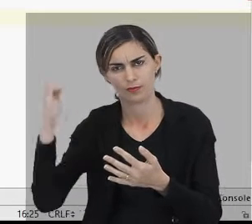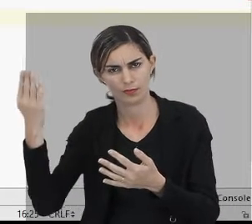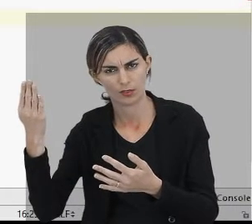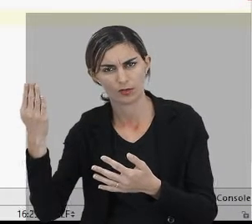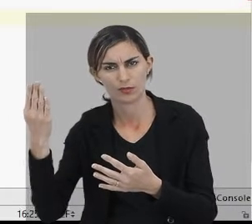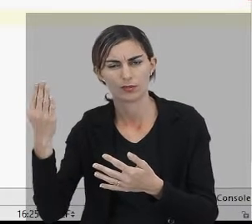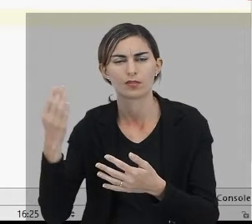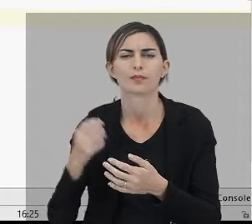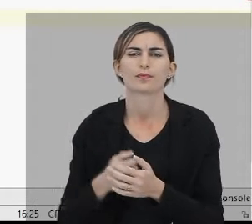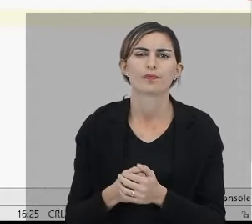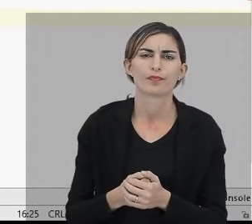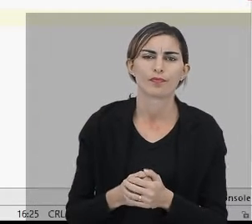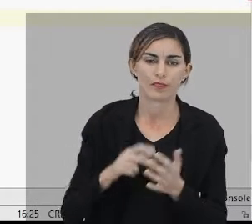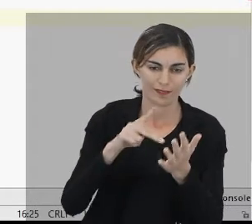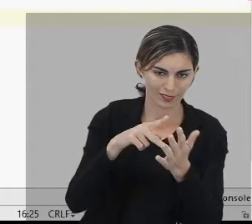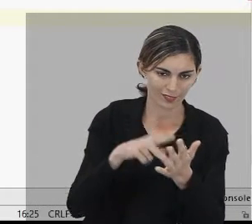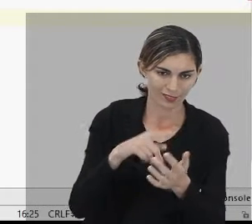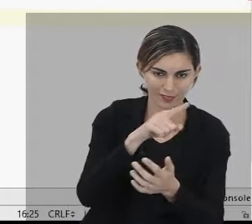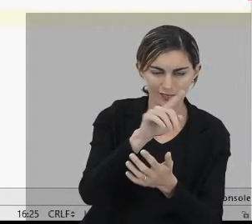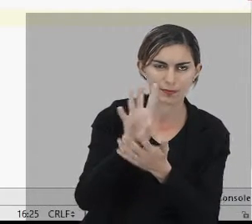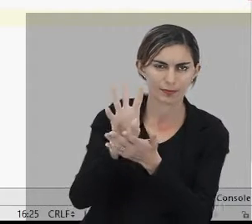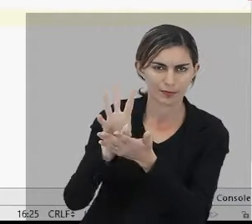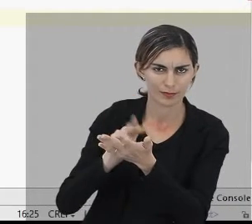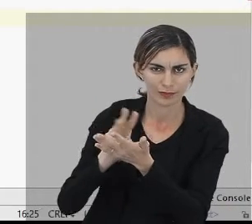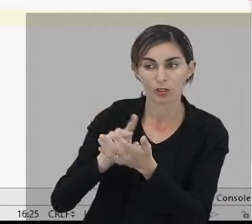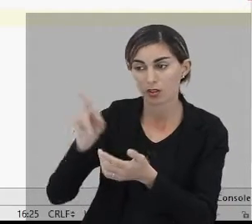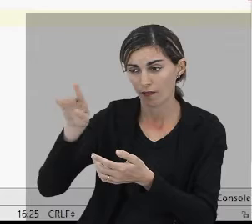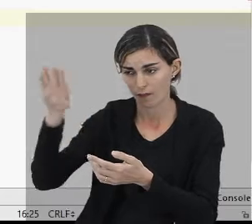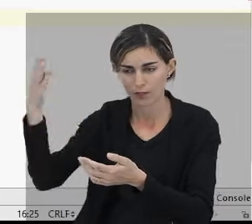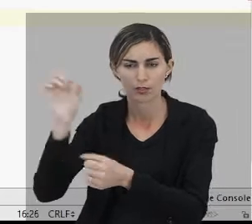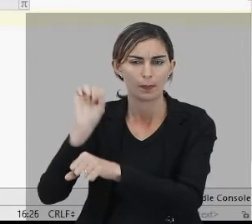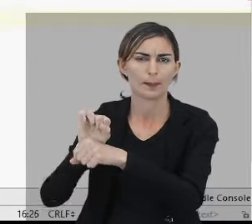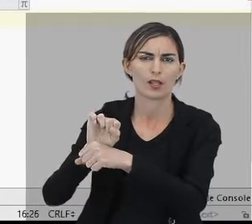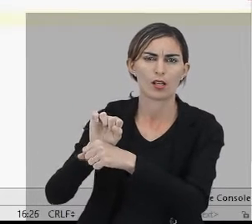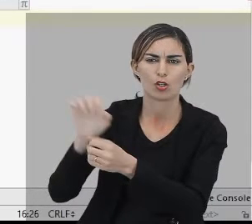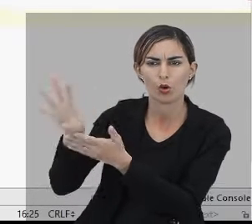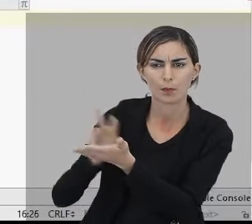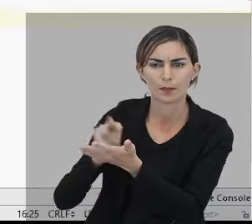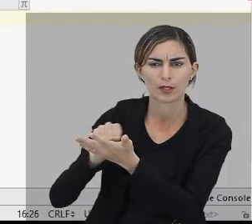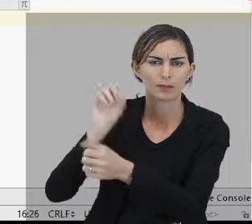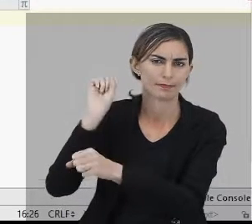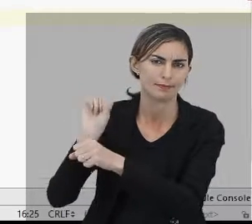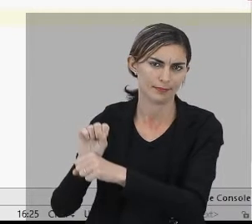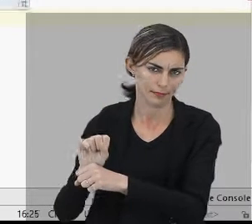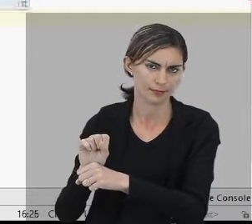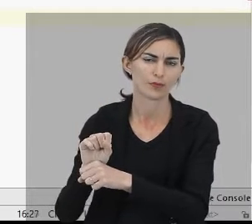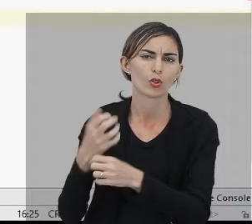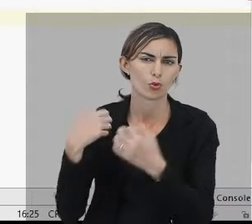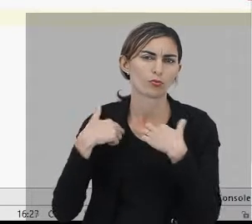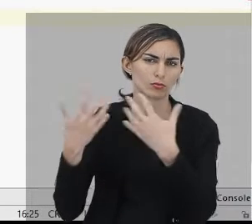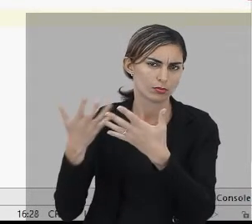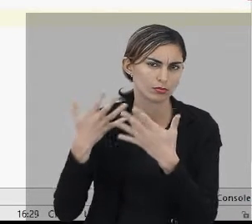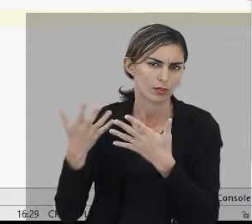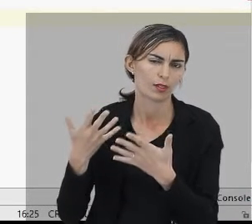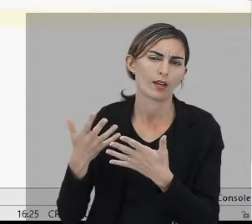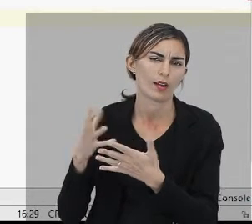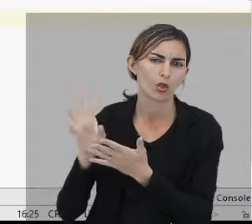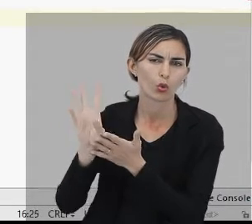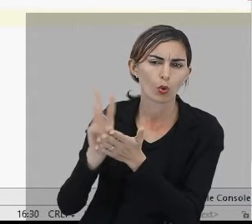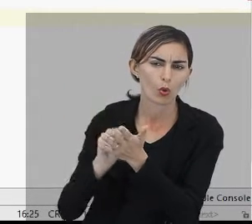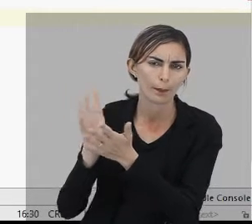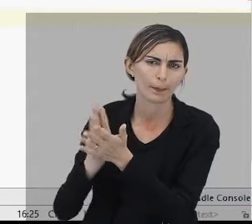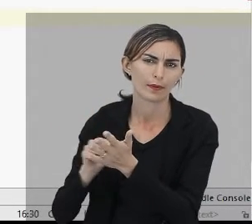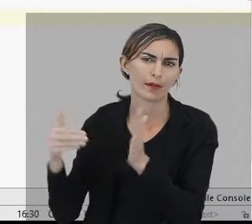falsa, ela para de fazer a repetição. Então, eu vou querer que repita enquanto for menor do